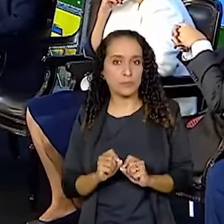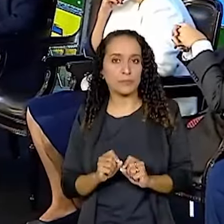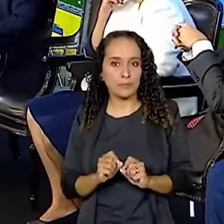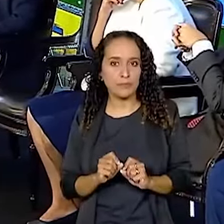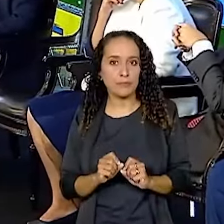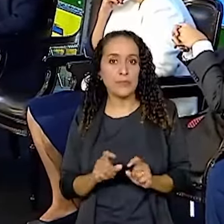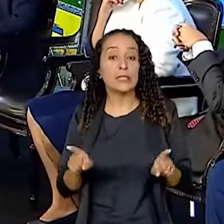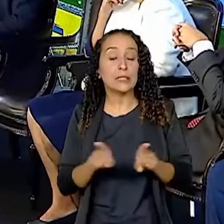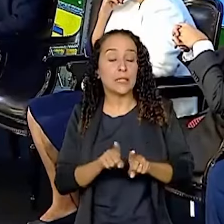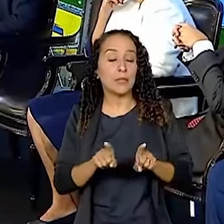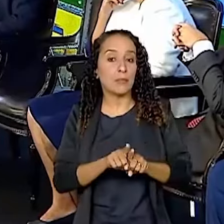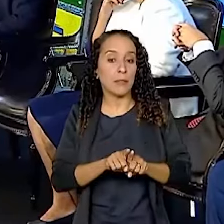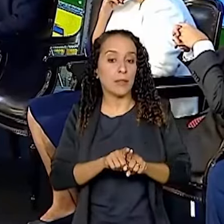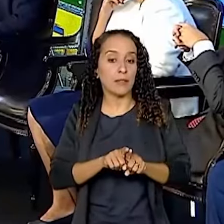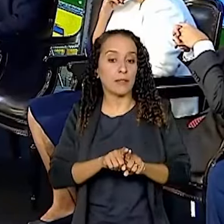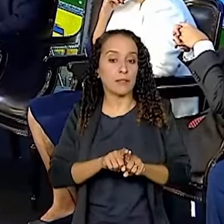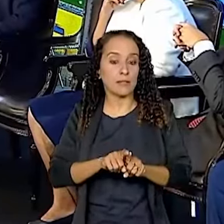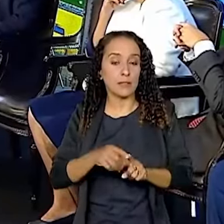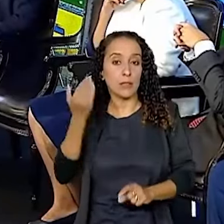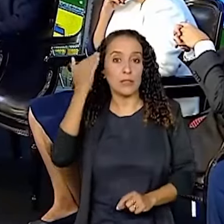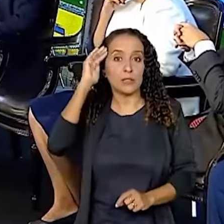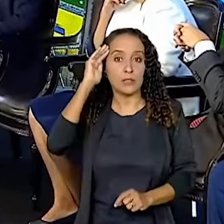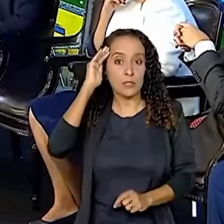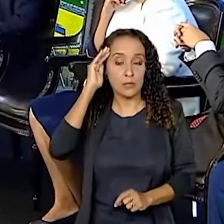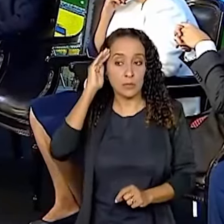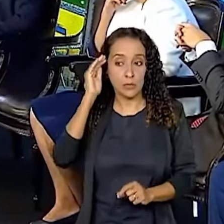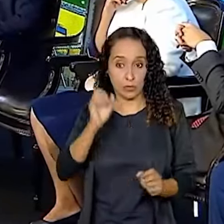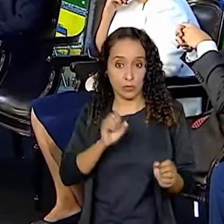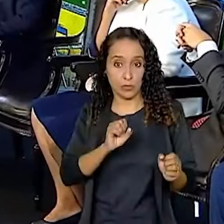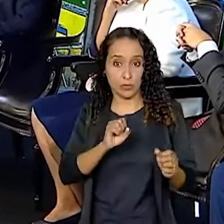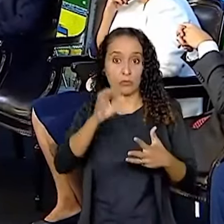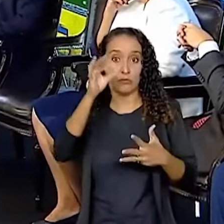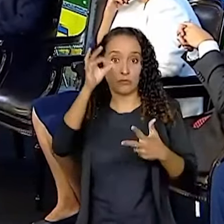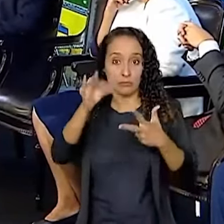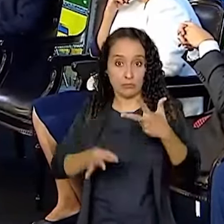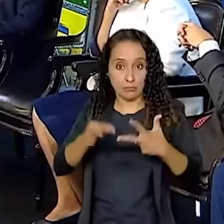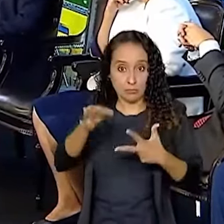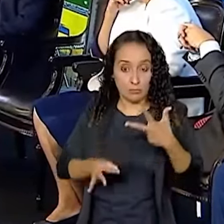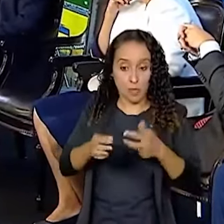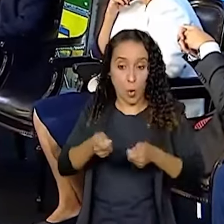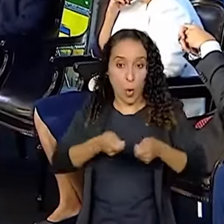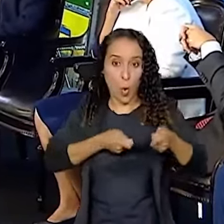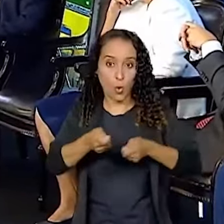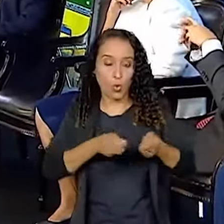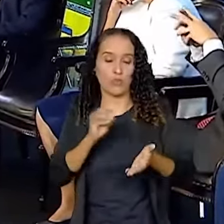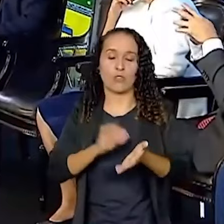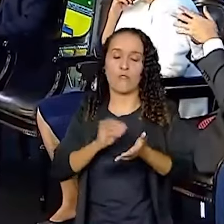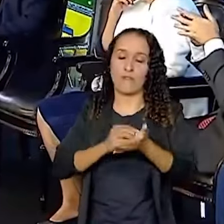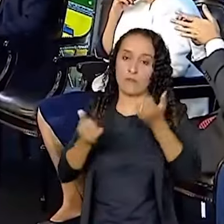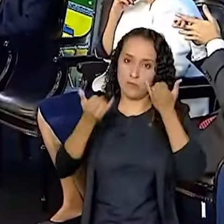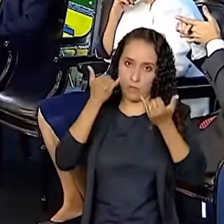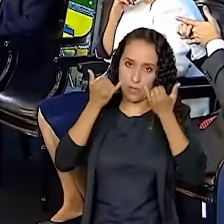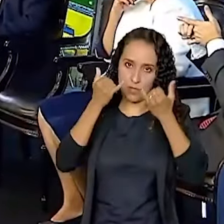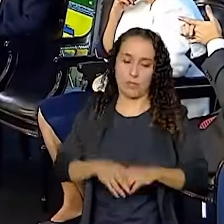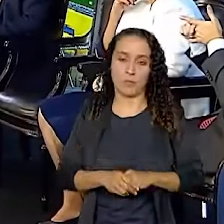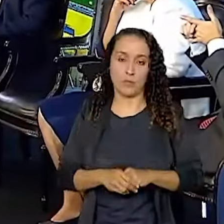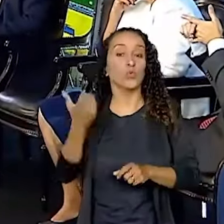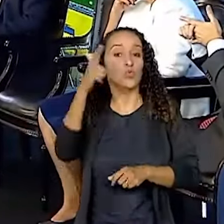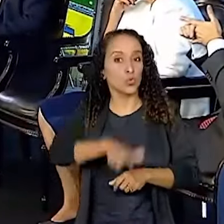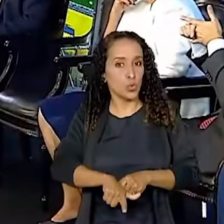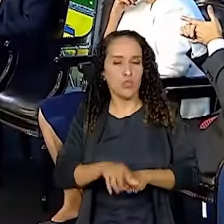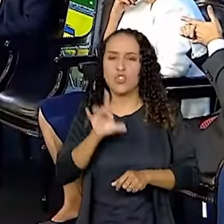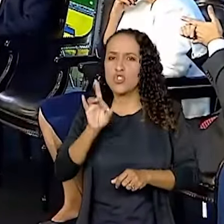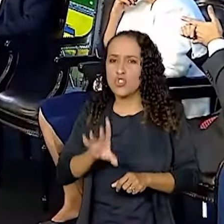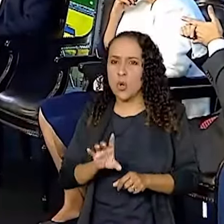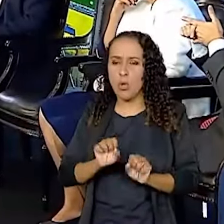imediata interpretação por parte do Poder Judiciário de controle dessa desinformação. Repito, não só